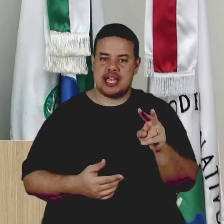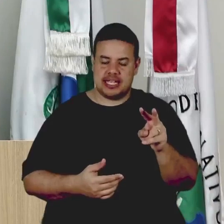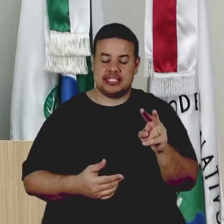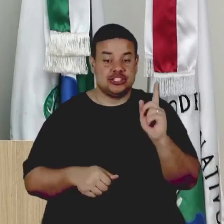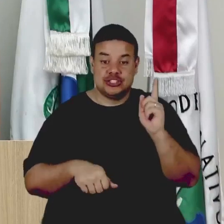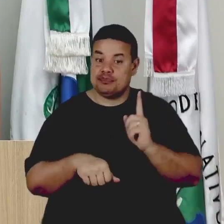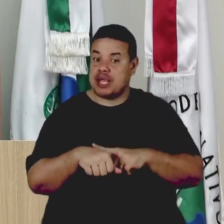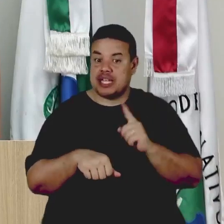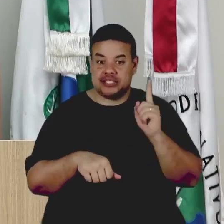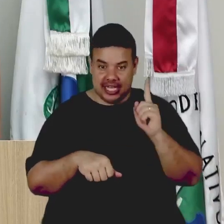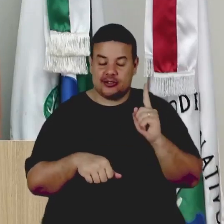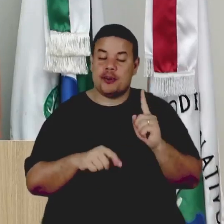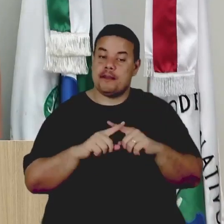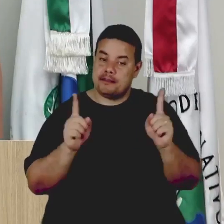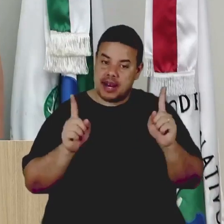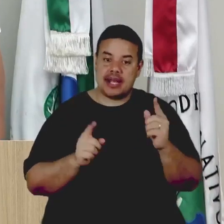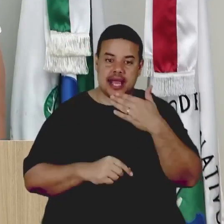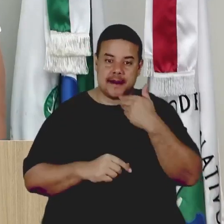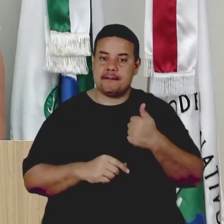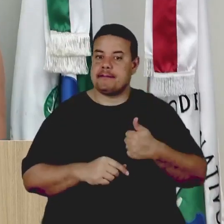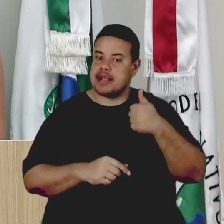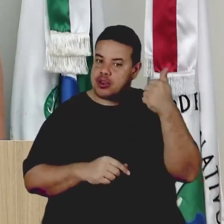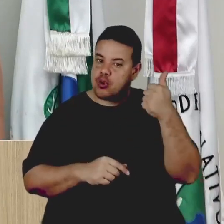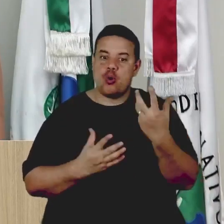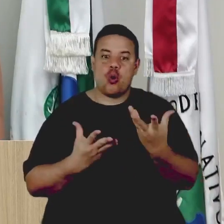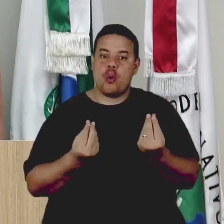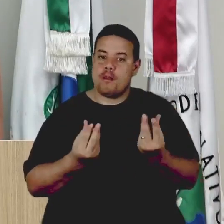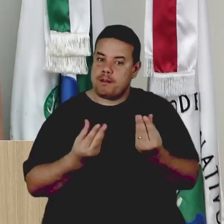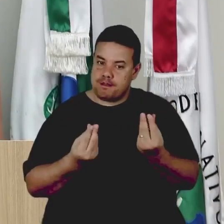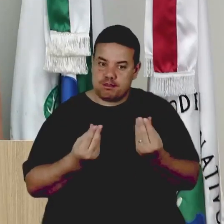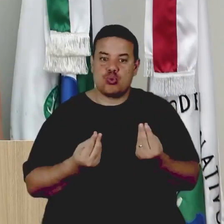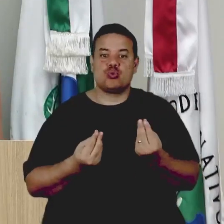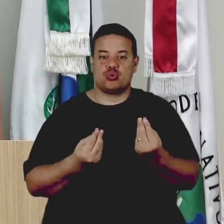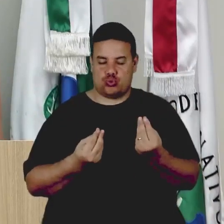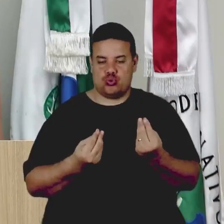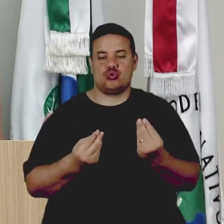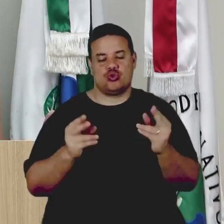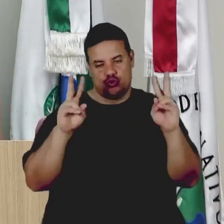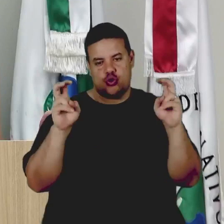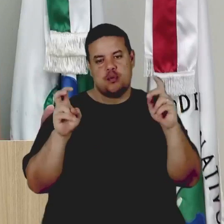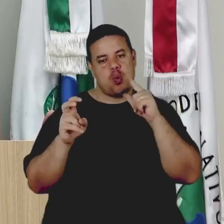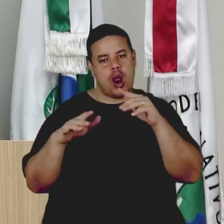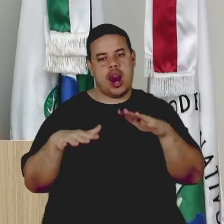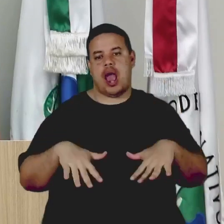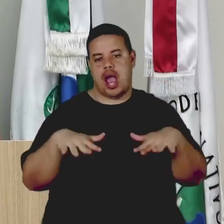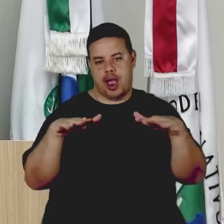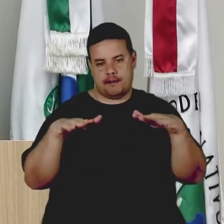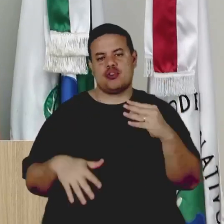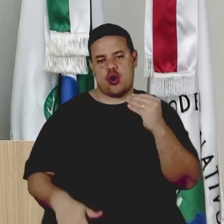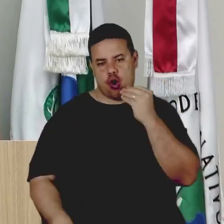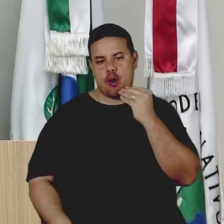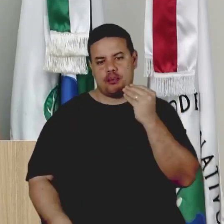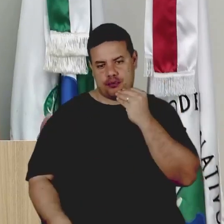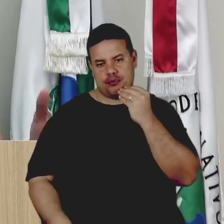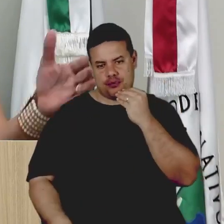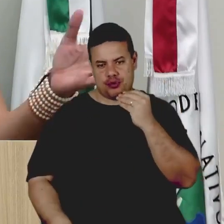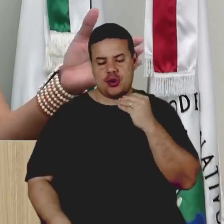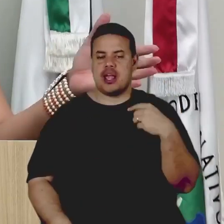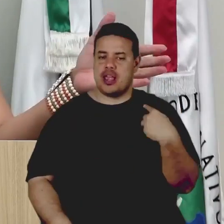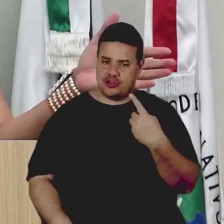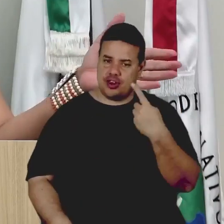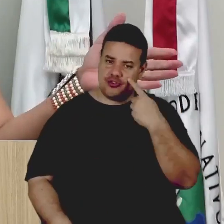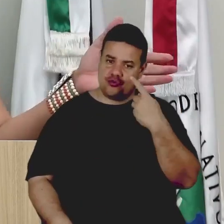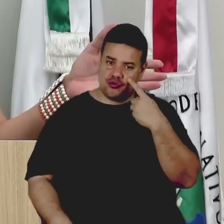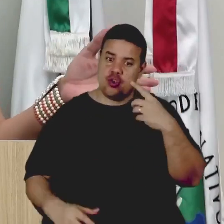já tem melhorado muito a questão do alagamento. É claro que nós não devemos considerar uma chuva como